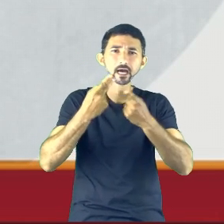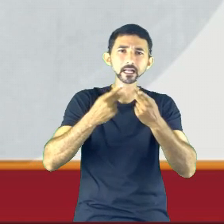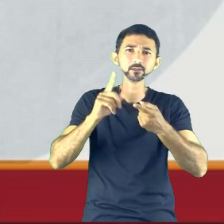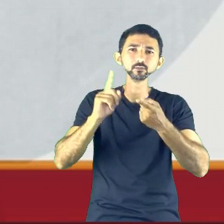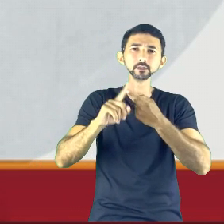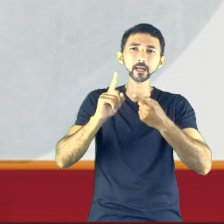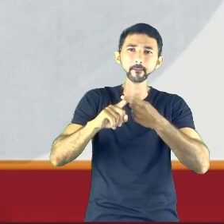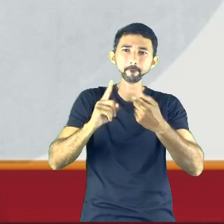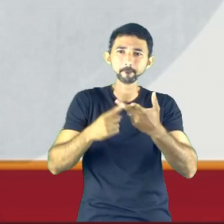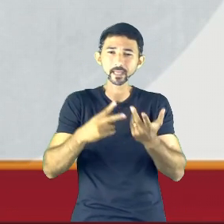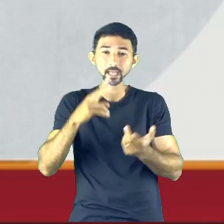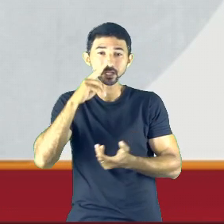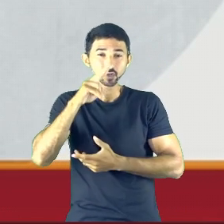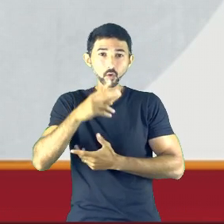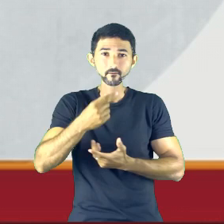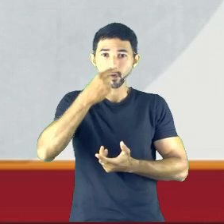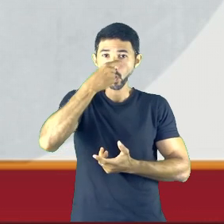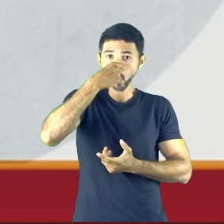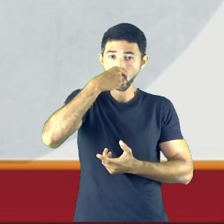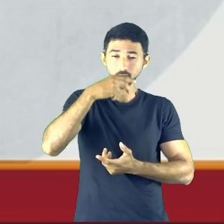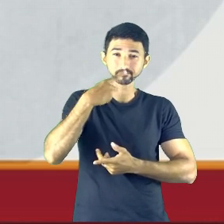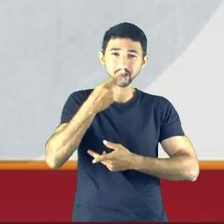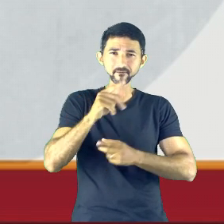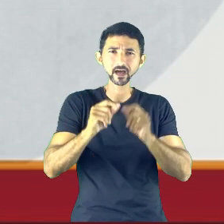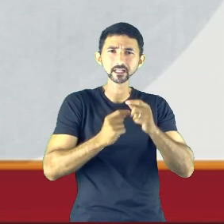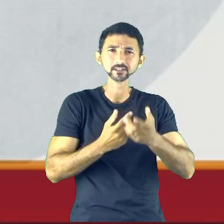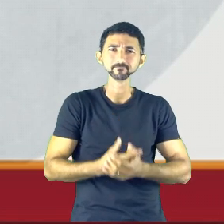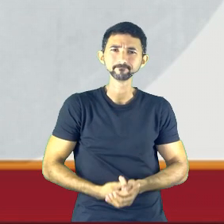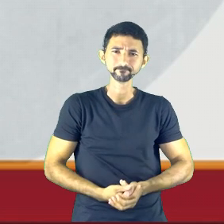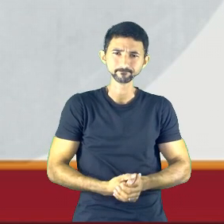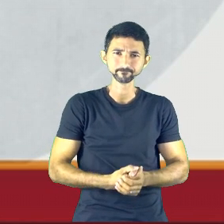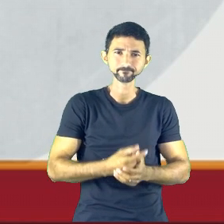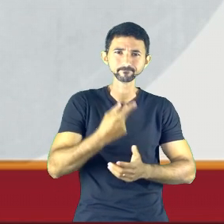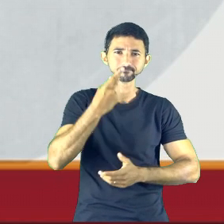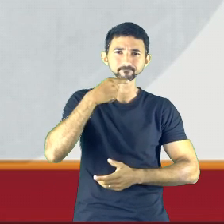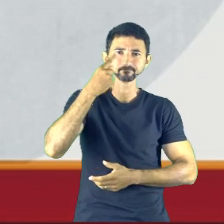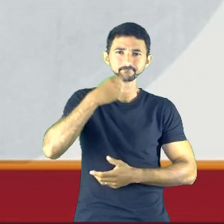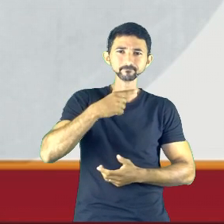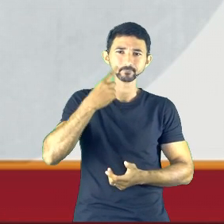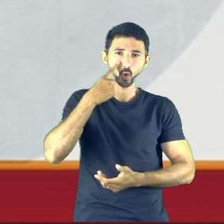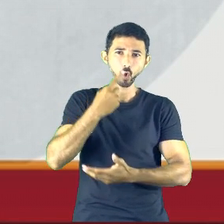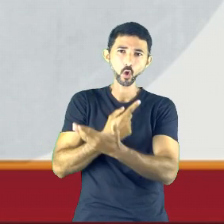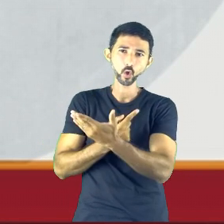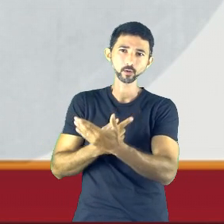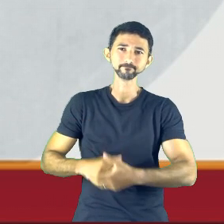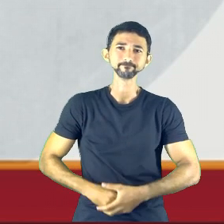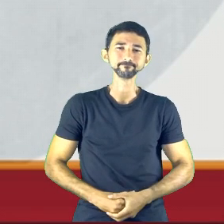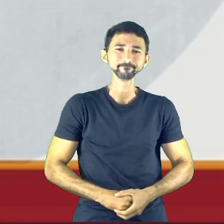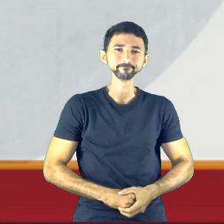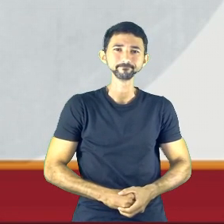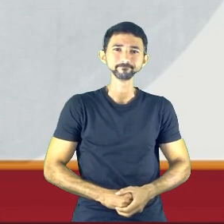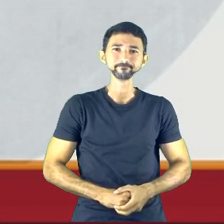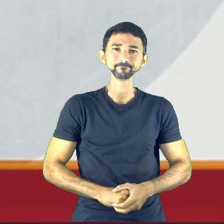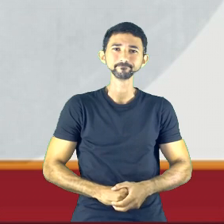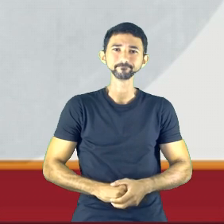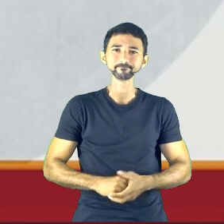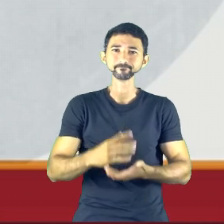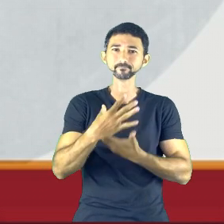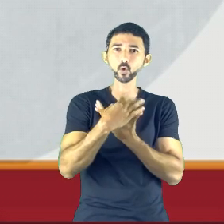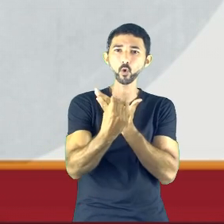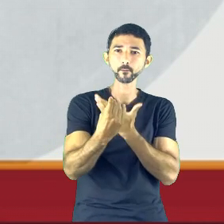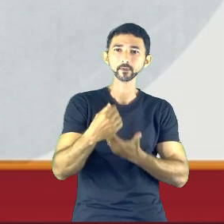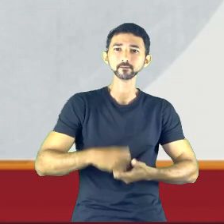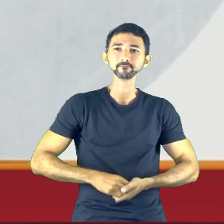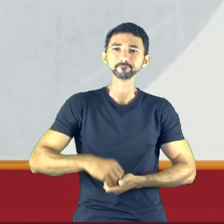lermos as palavras com esse sinal, elas tenham um som nasal, que sai pelo nariz e pela boca. Observem só aqui os exemplos, olha